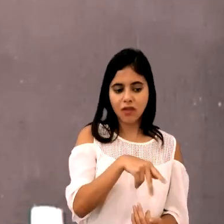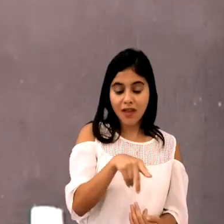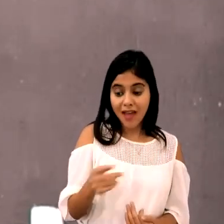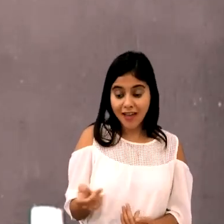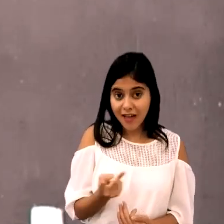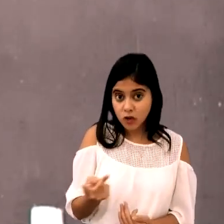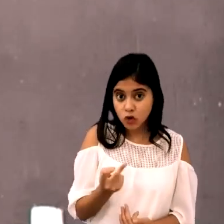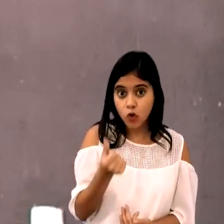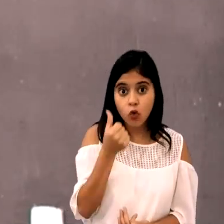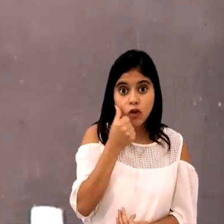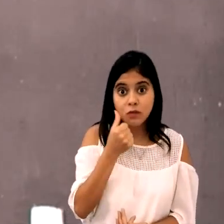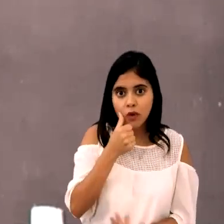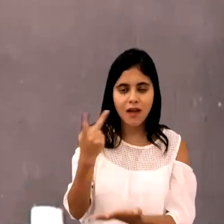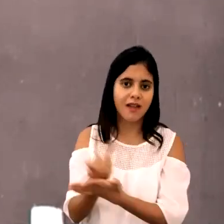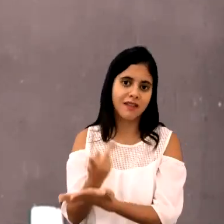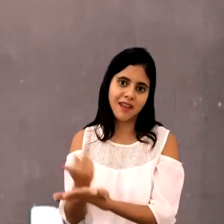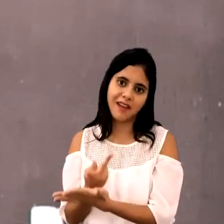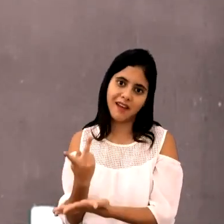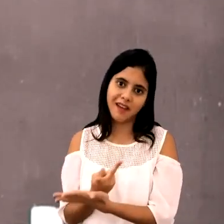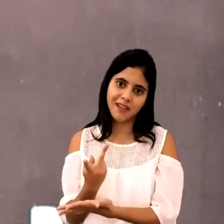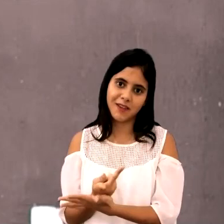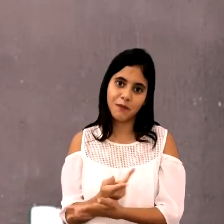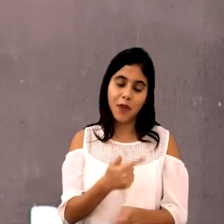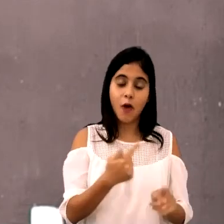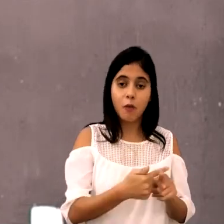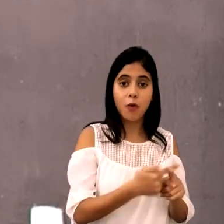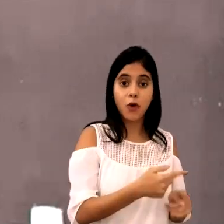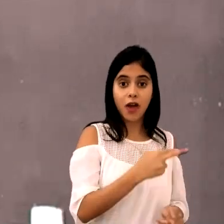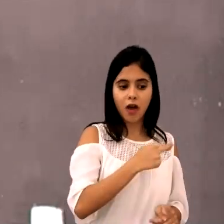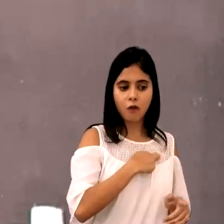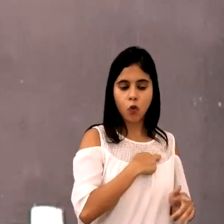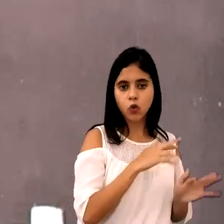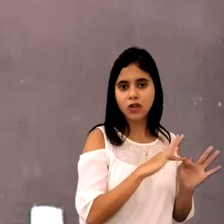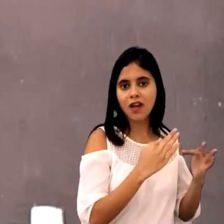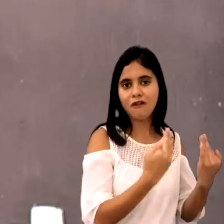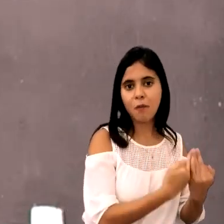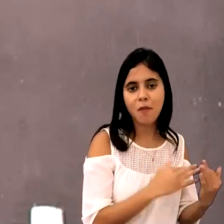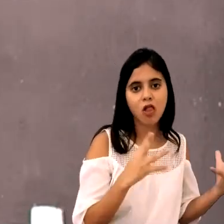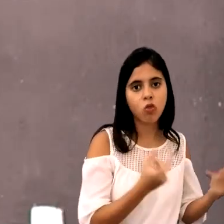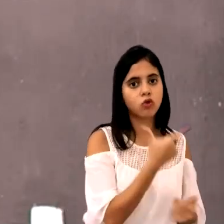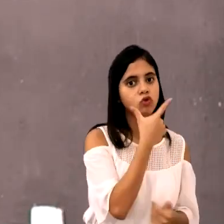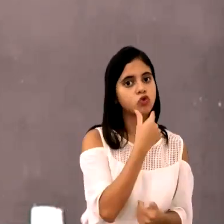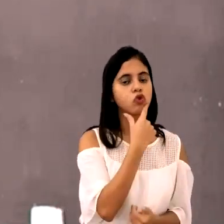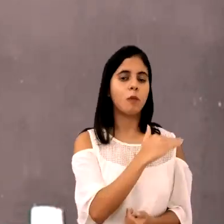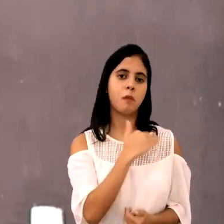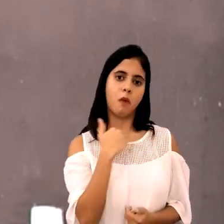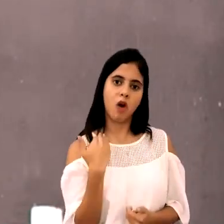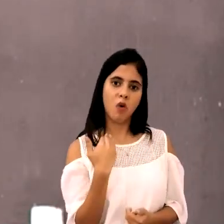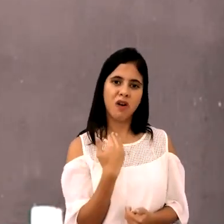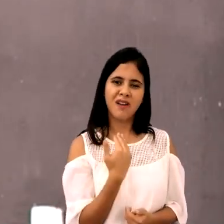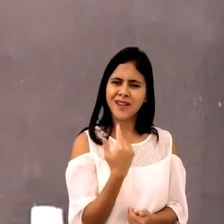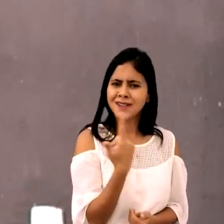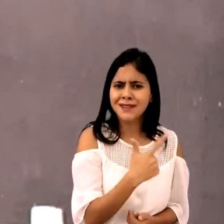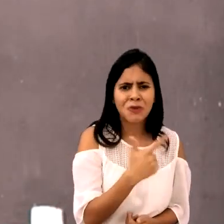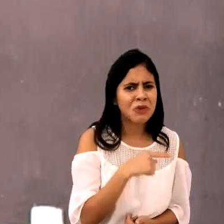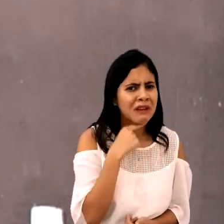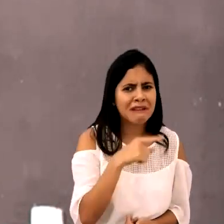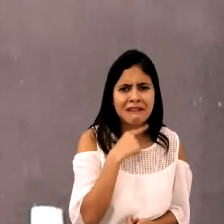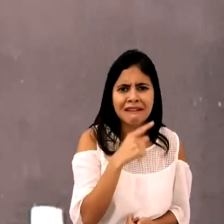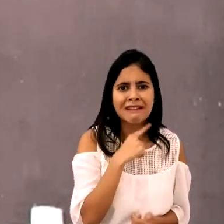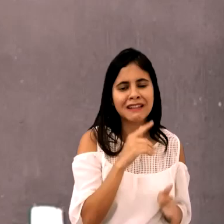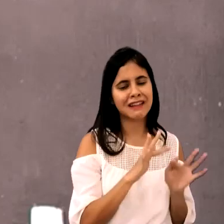que elas provavelmente fizeram alguma coisa muito errada, viu, essa família, porque todos os homens da família morreram, tinha ninguém por